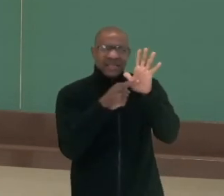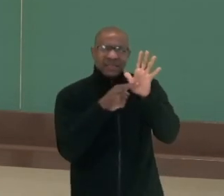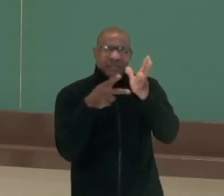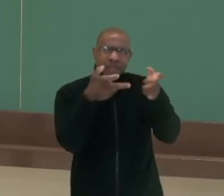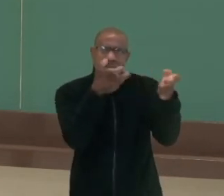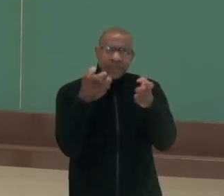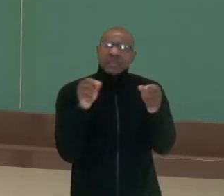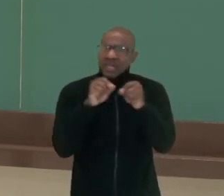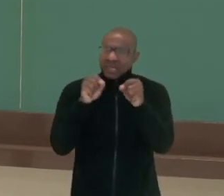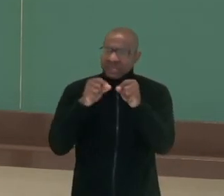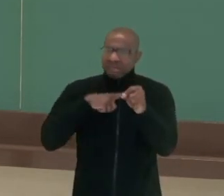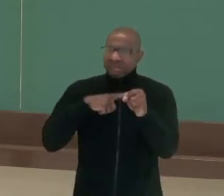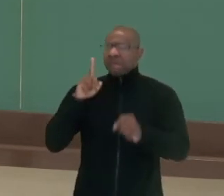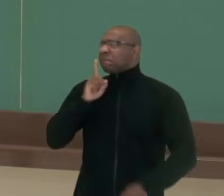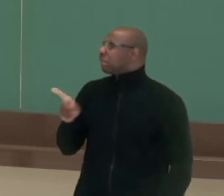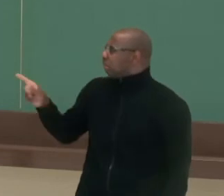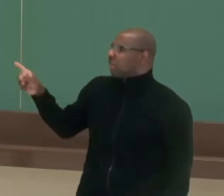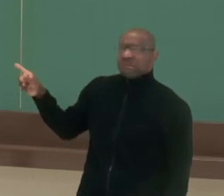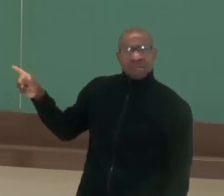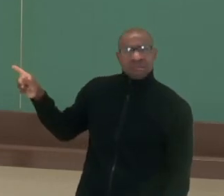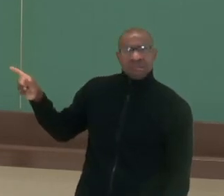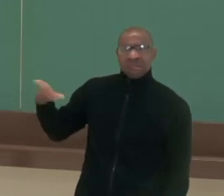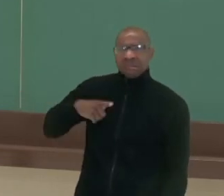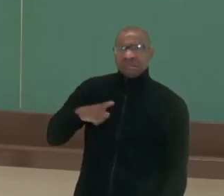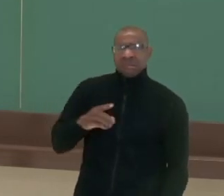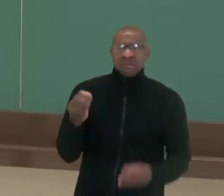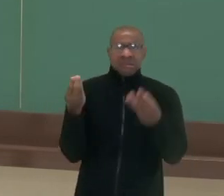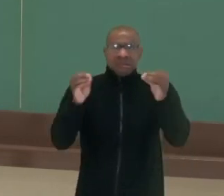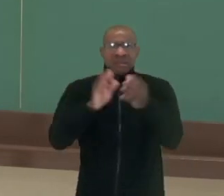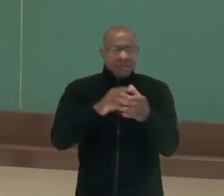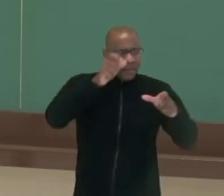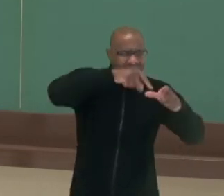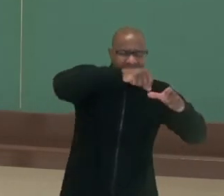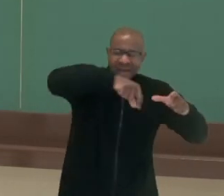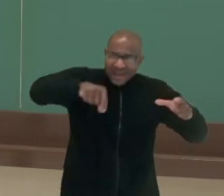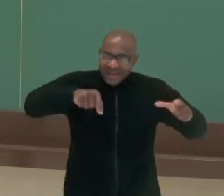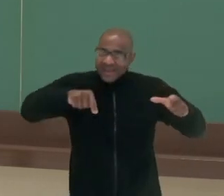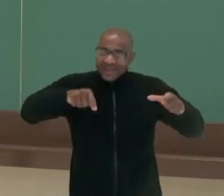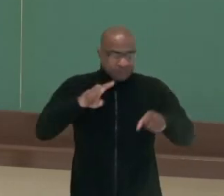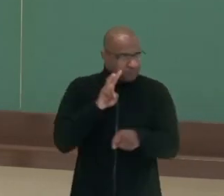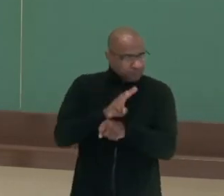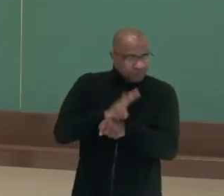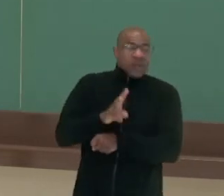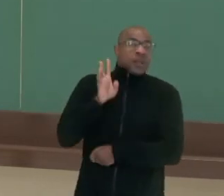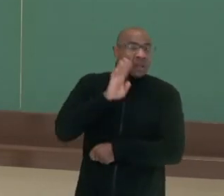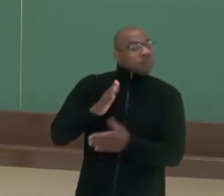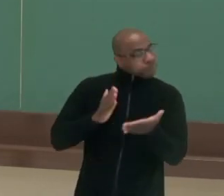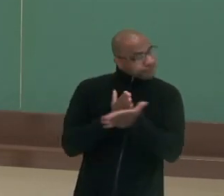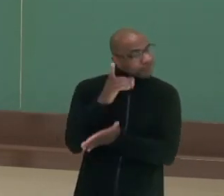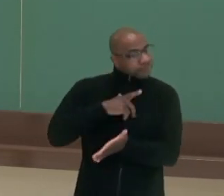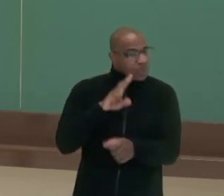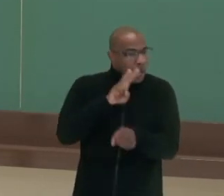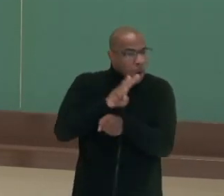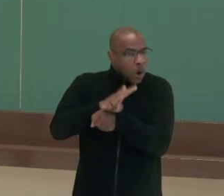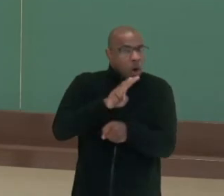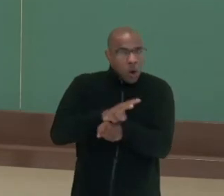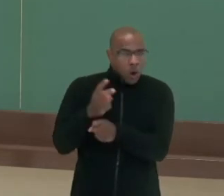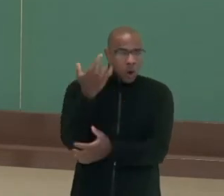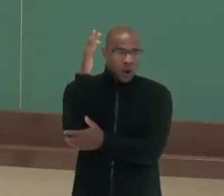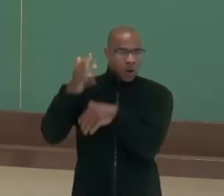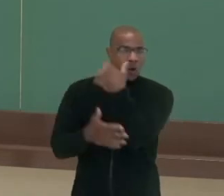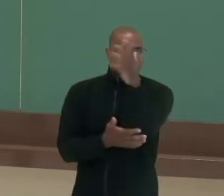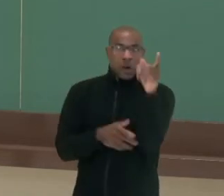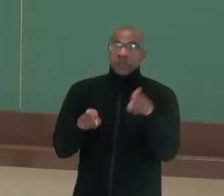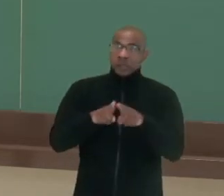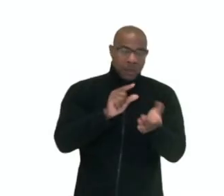eu estou fazendo isso? Essa implantação em reserva legal trará, além da preservação ecológica, retorno econômico.